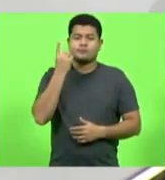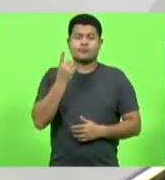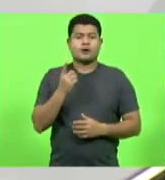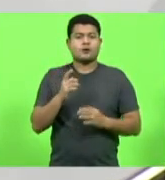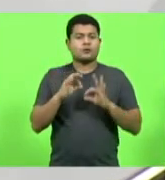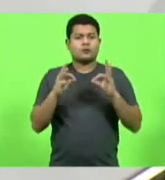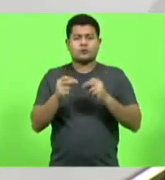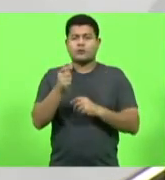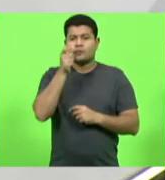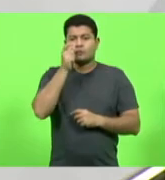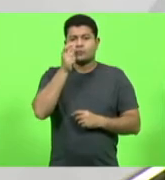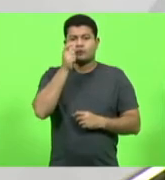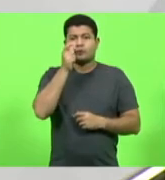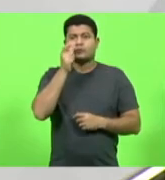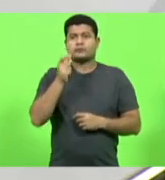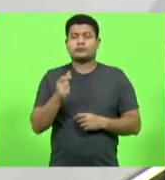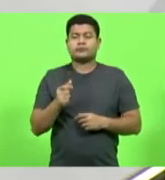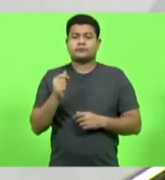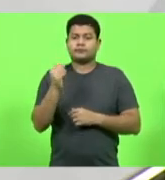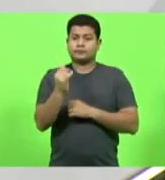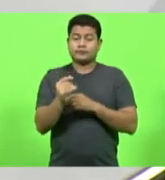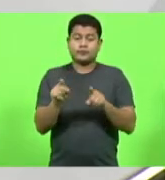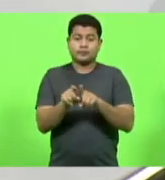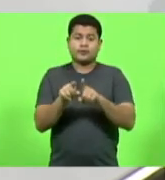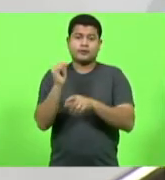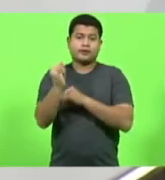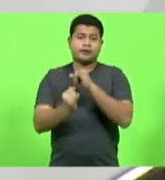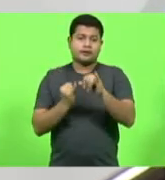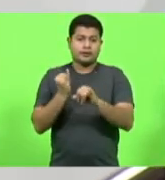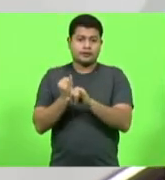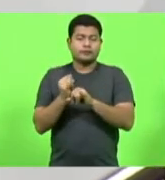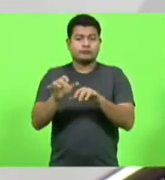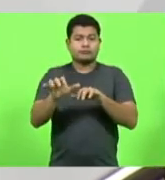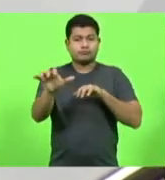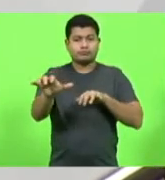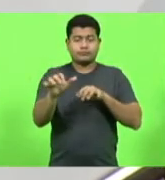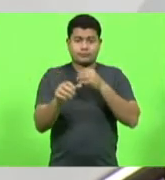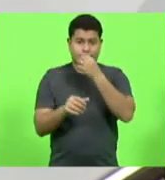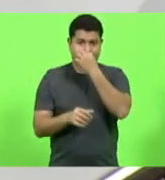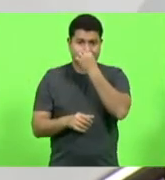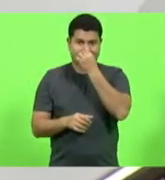acompanham online, cumprimentar a todos que também nos acompanham.